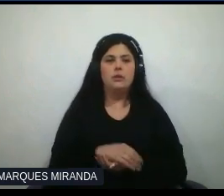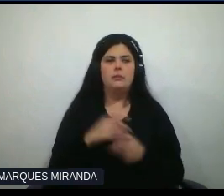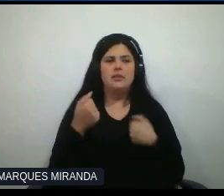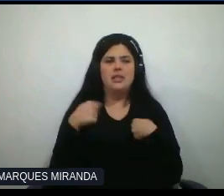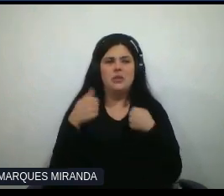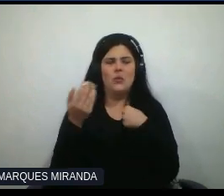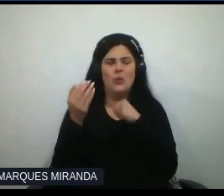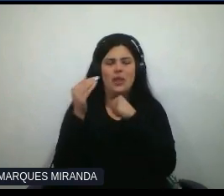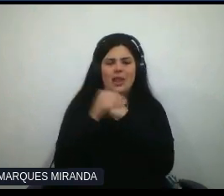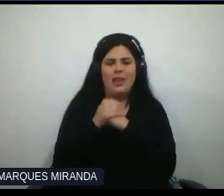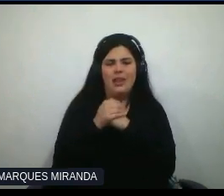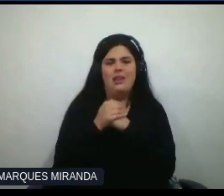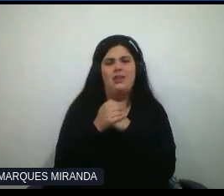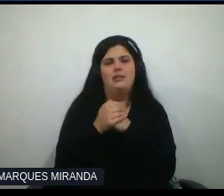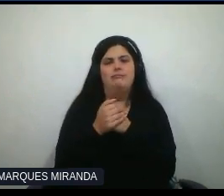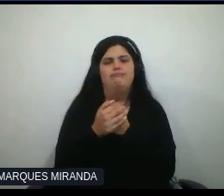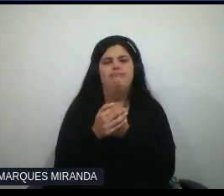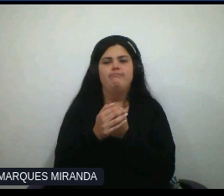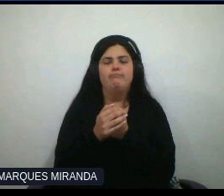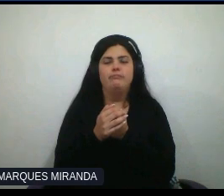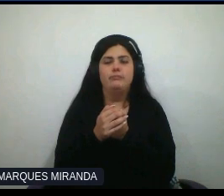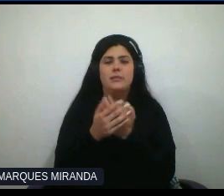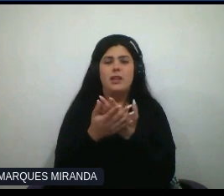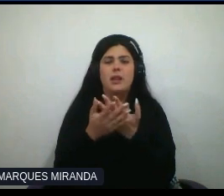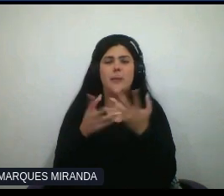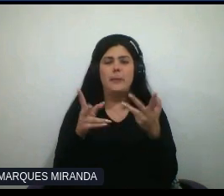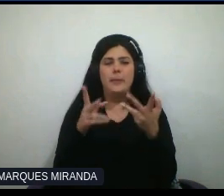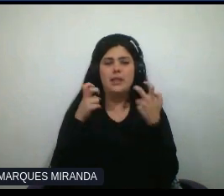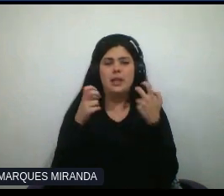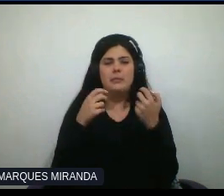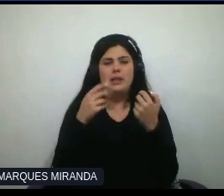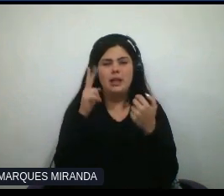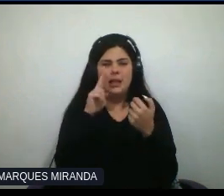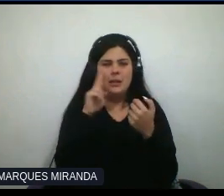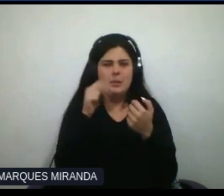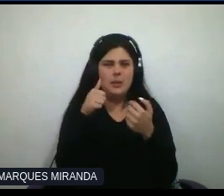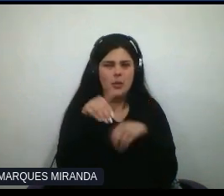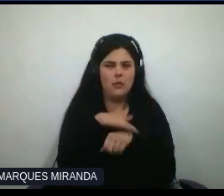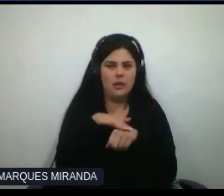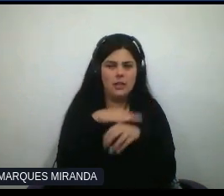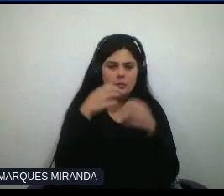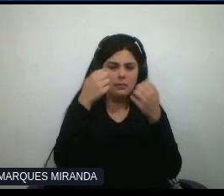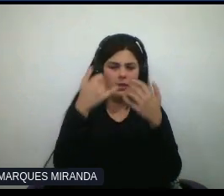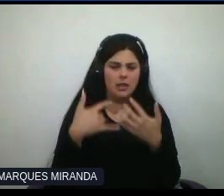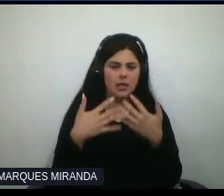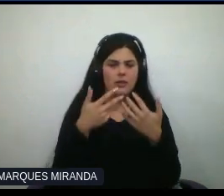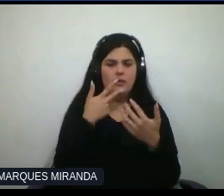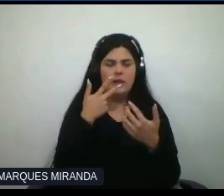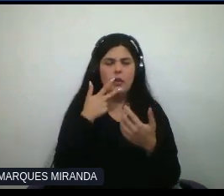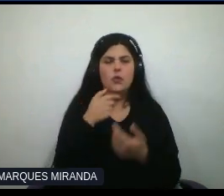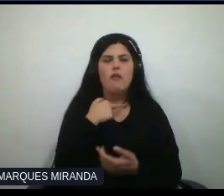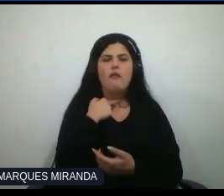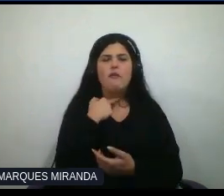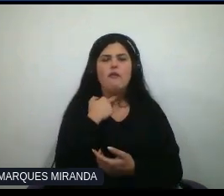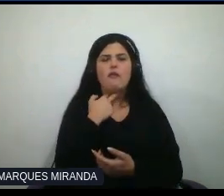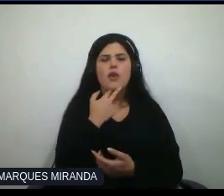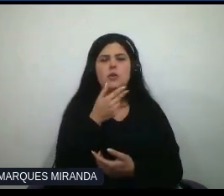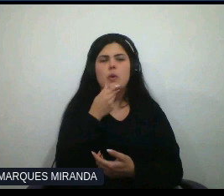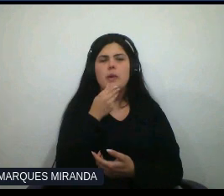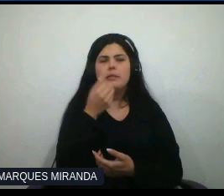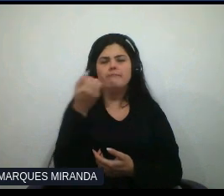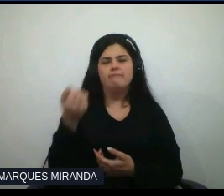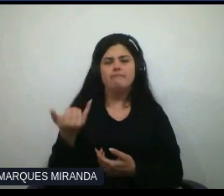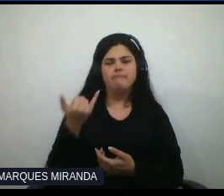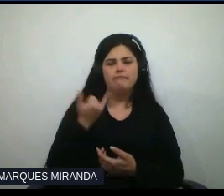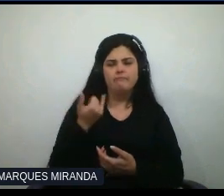esconder, isso é percebido. Lembra aquela primeira conversa que eu falei? Que eu cheguei com a vozinha assim e o cara falou: